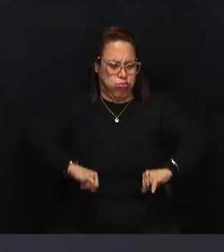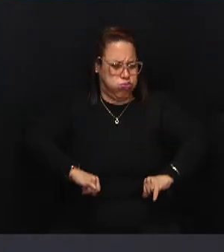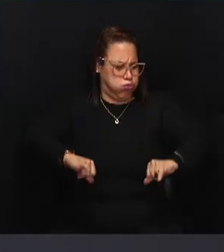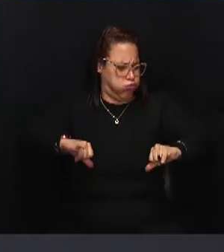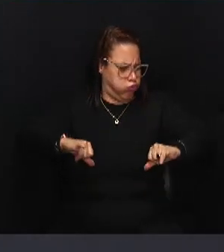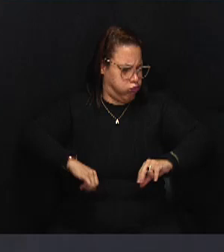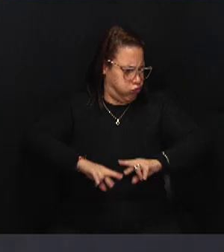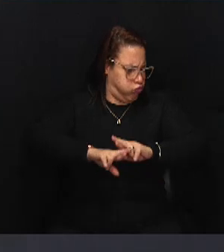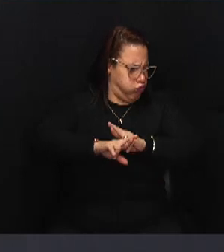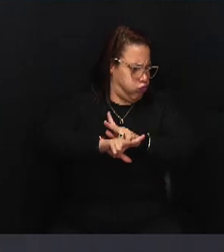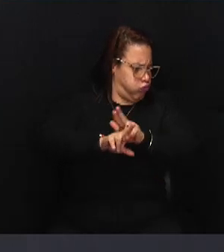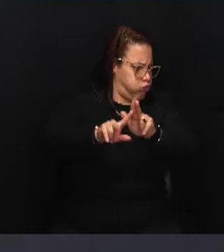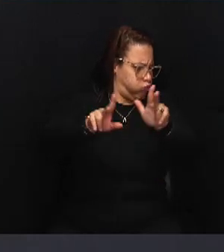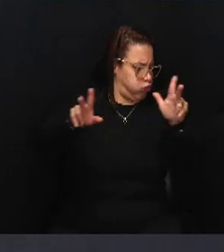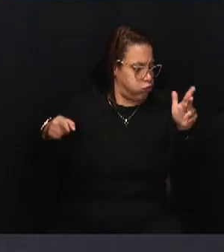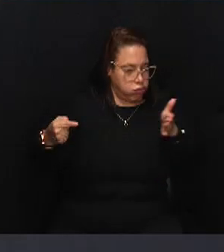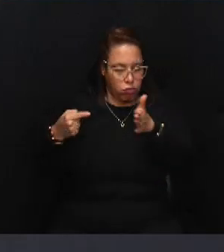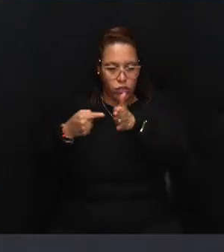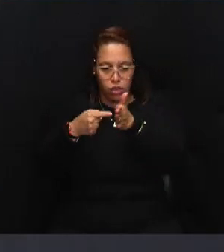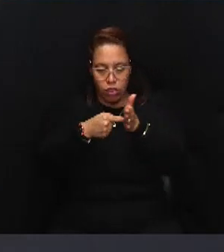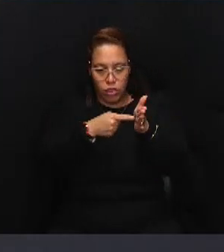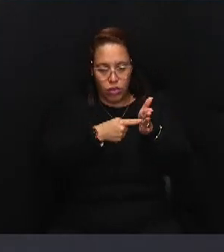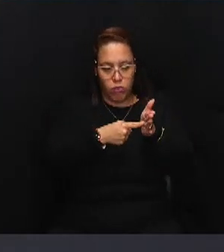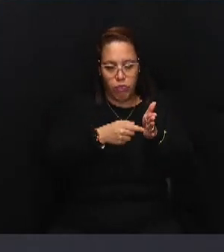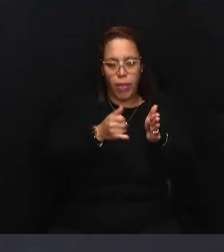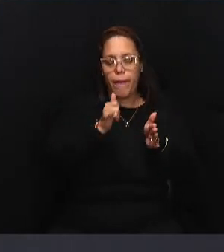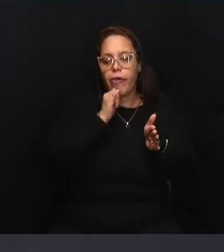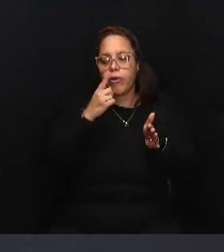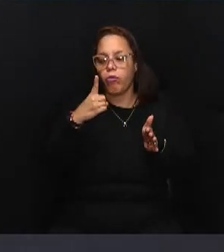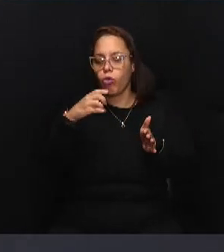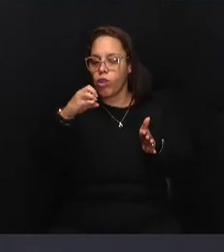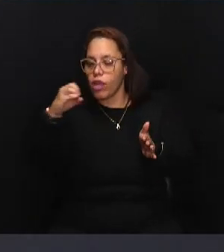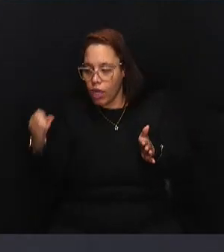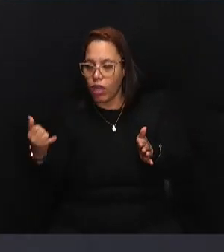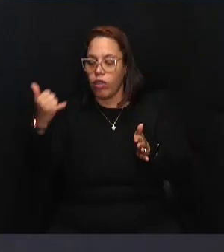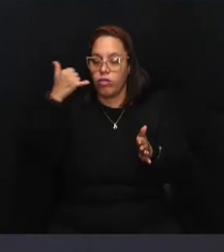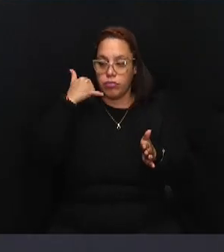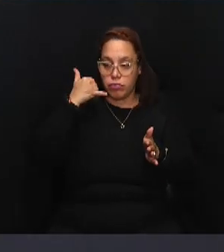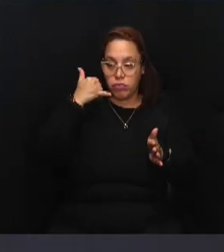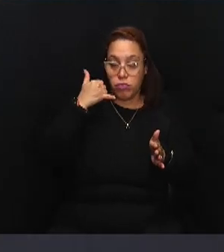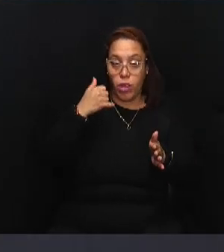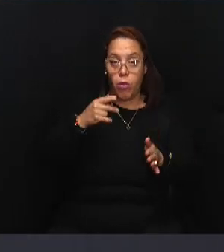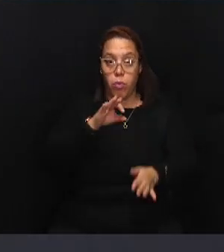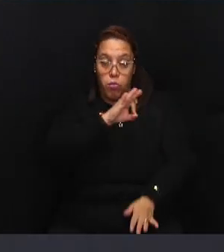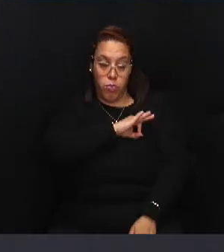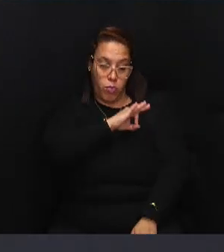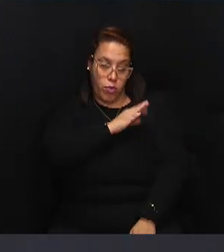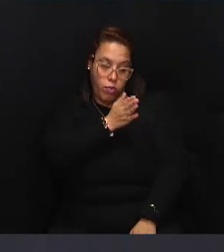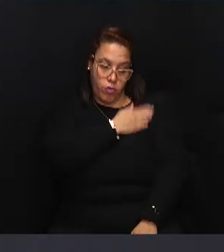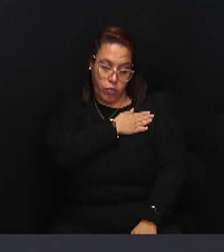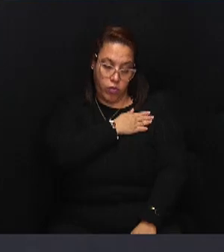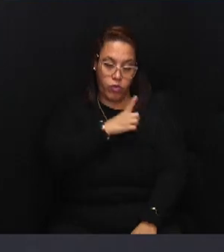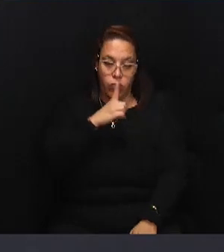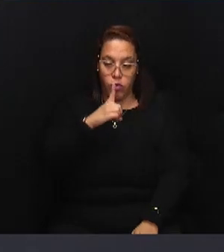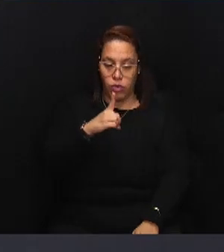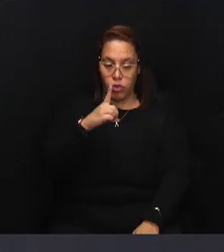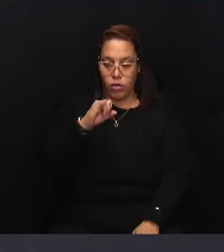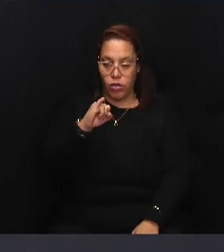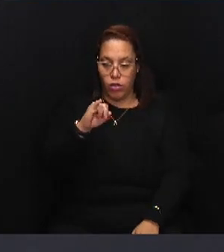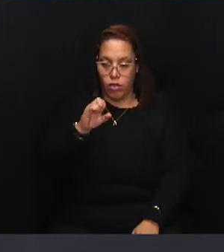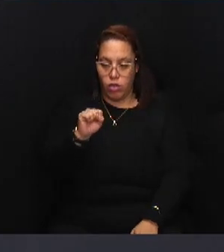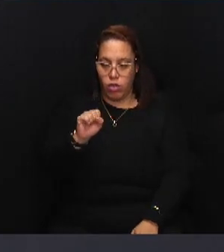vários canais de denúncia, Disque 100, por exemplo, né? Ou até para a polícia, mas o Disque 100 é o Disque 24